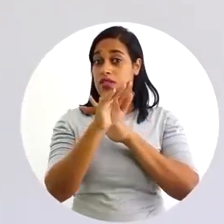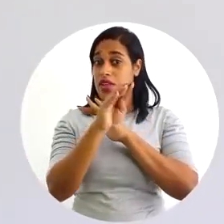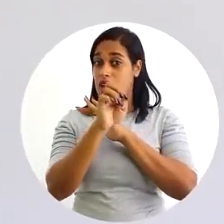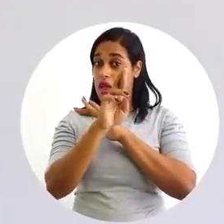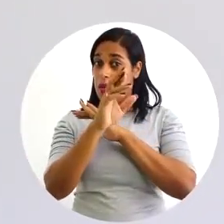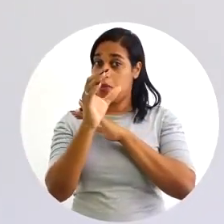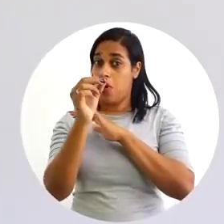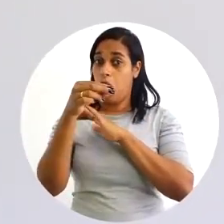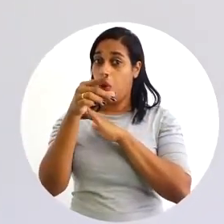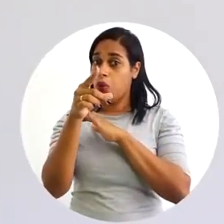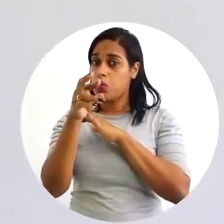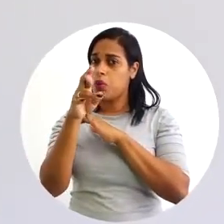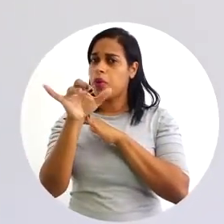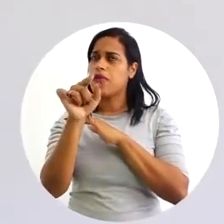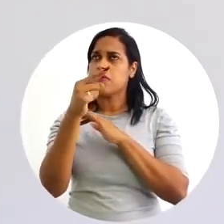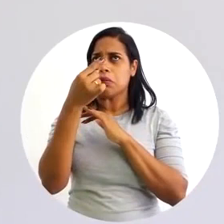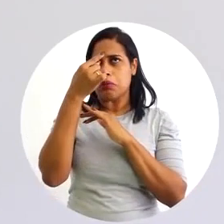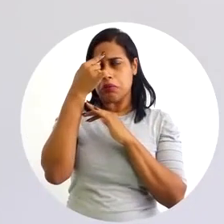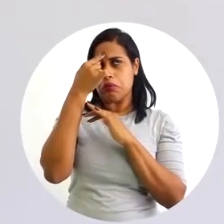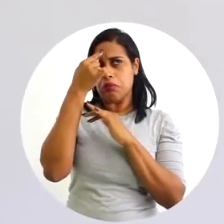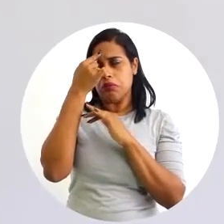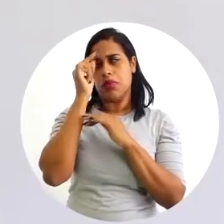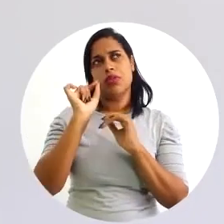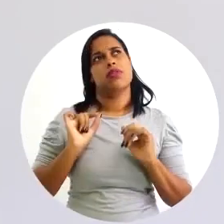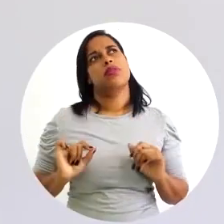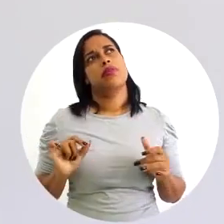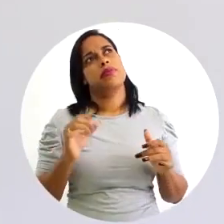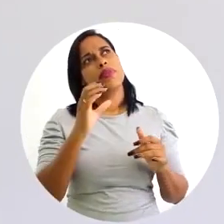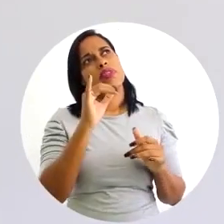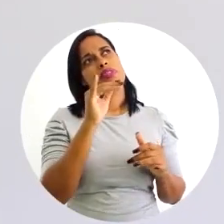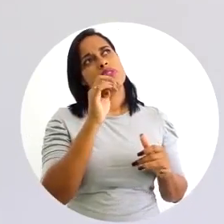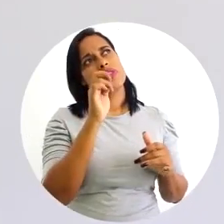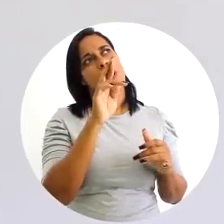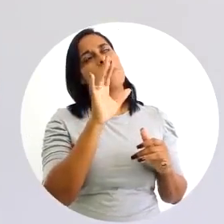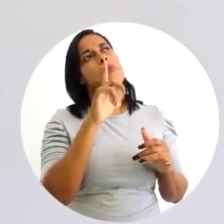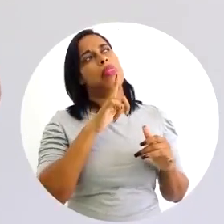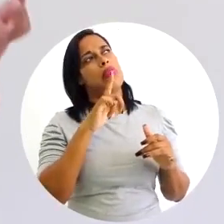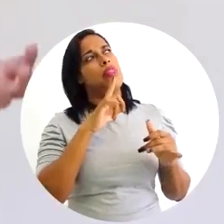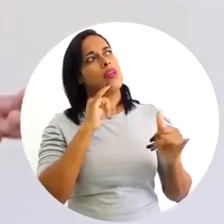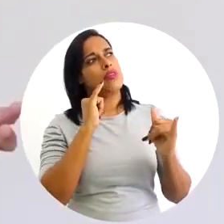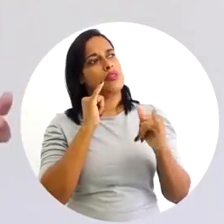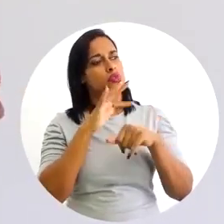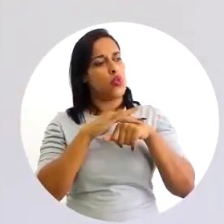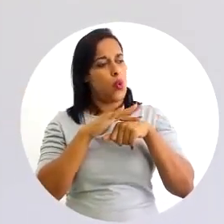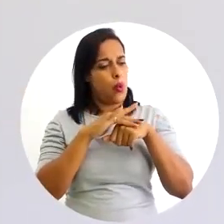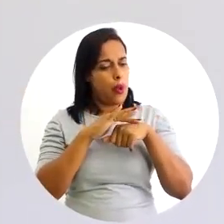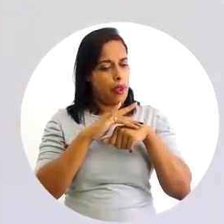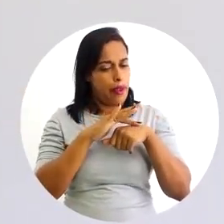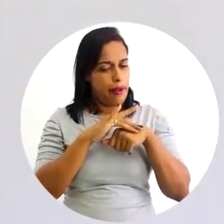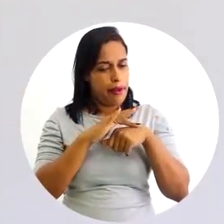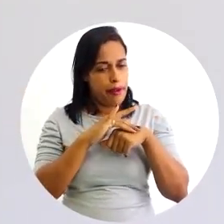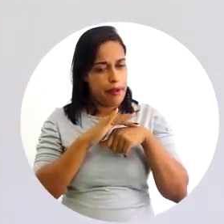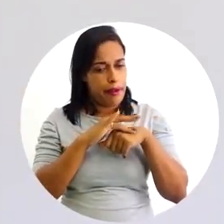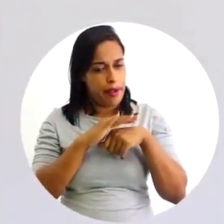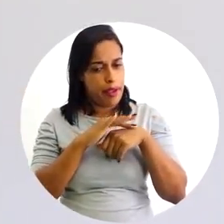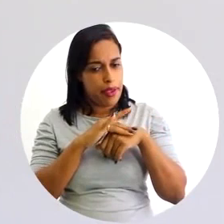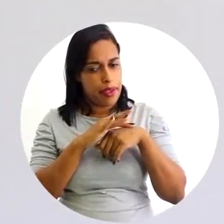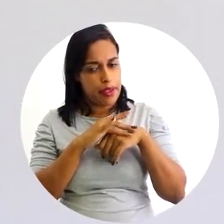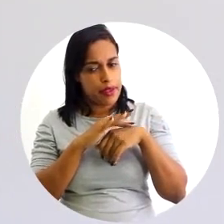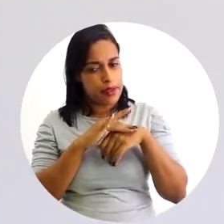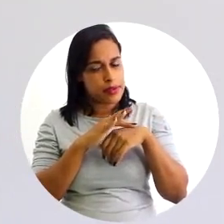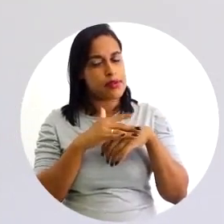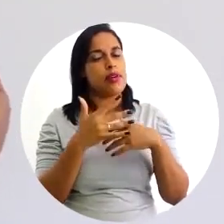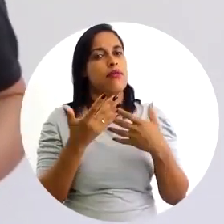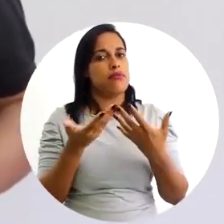cyberchondria. Então você já imagina que cyberchondria já vem alguma coisa de doença relacionada com alguma coisa